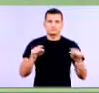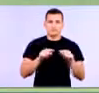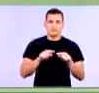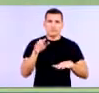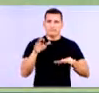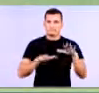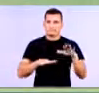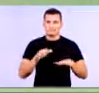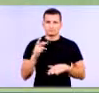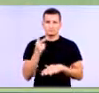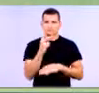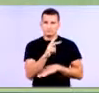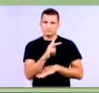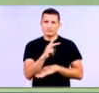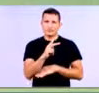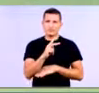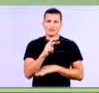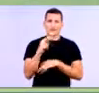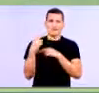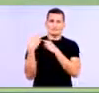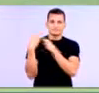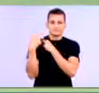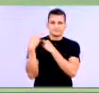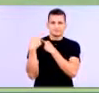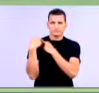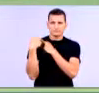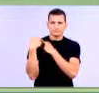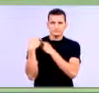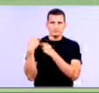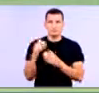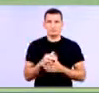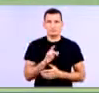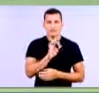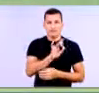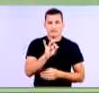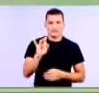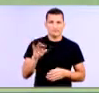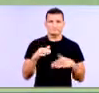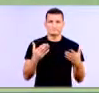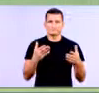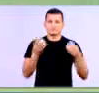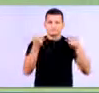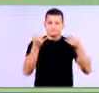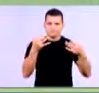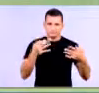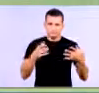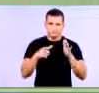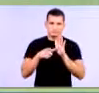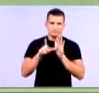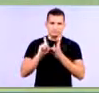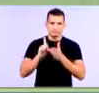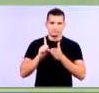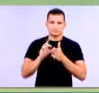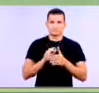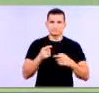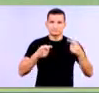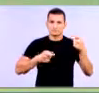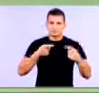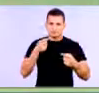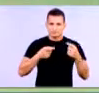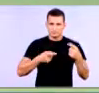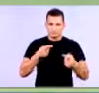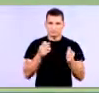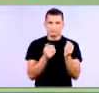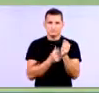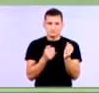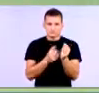as atribuições de cada um deles. Então, como nós falamos anteriormente, tá? A política de